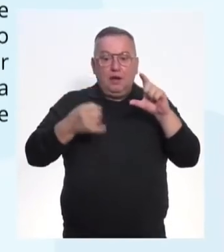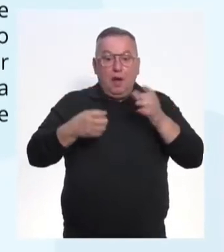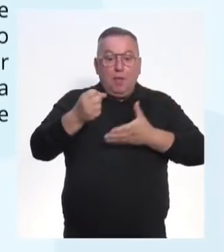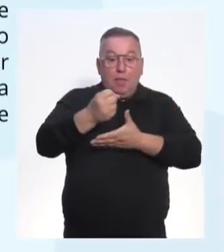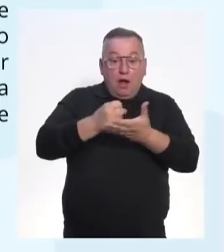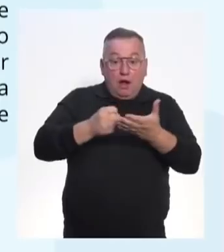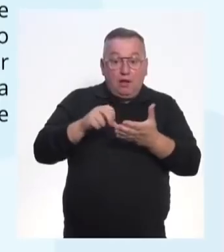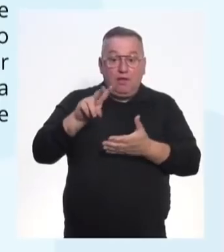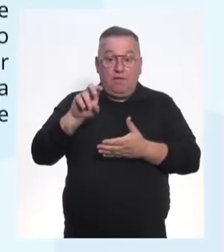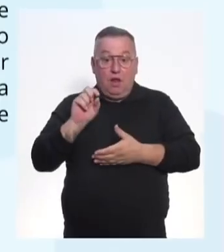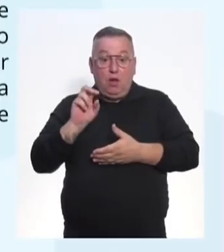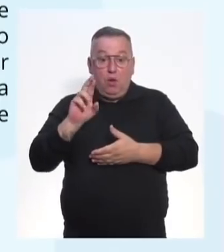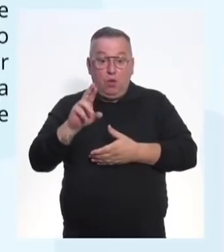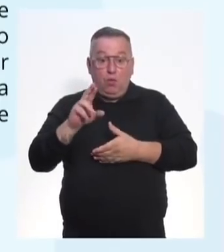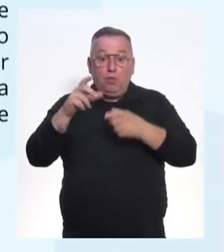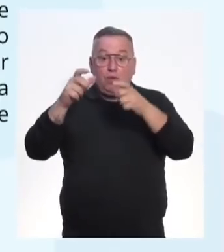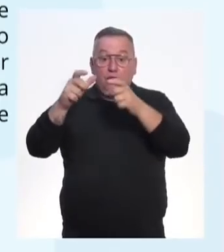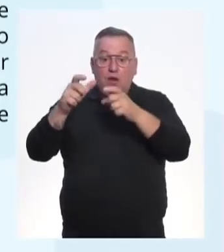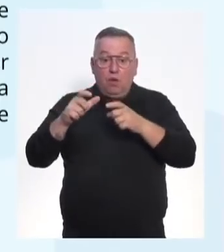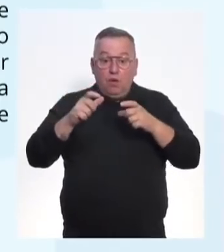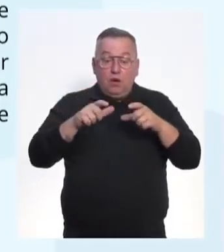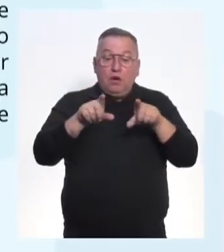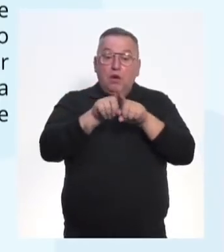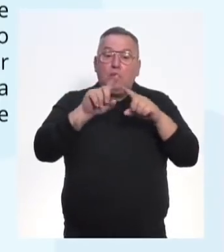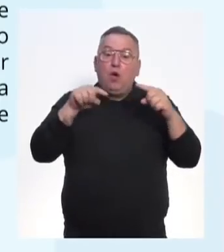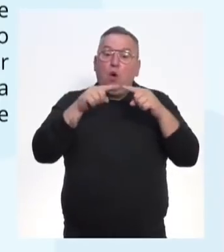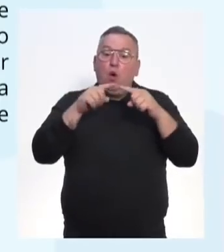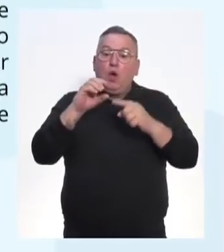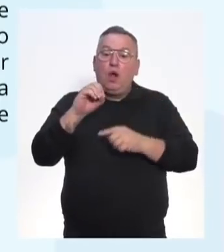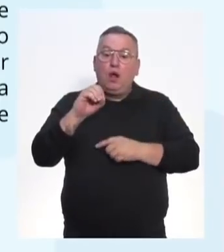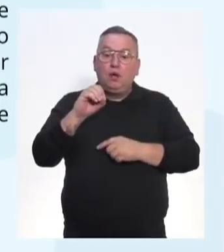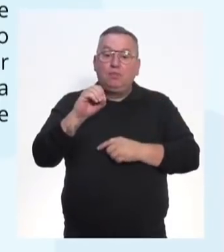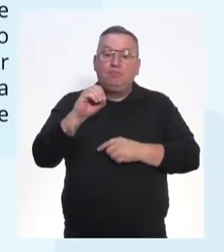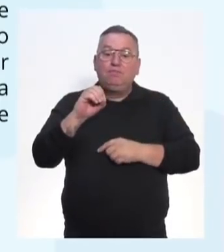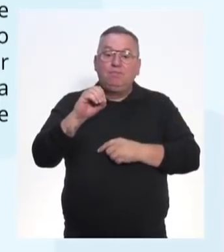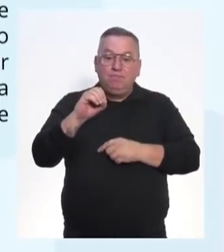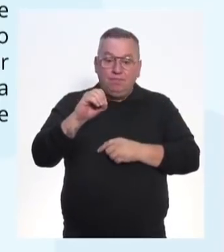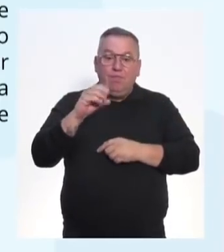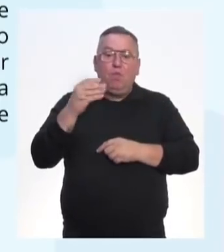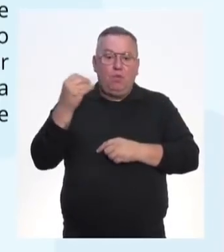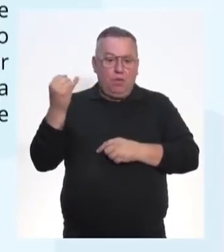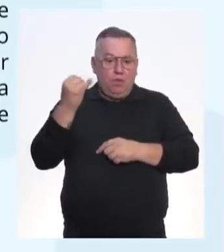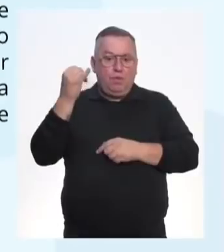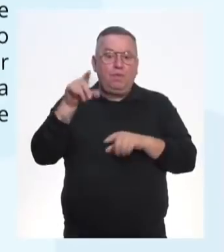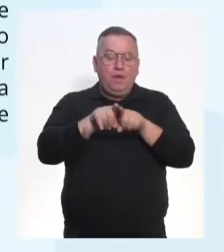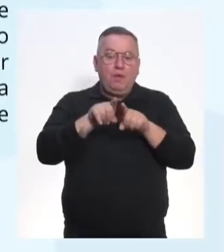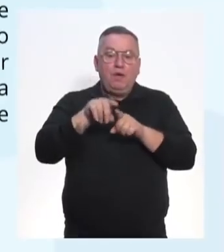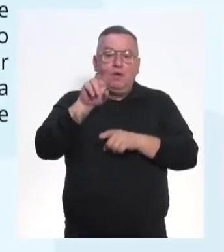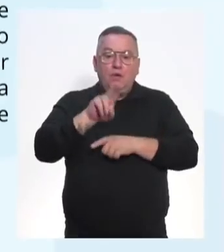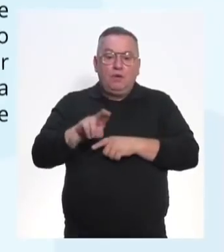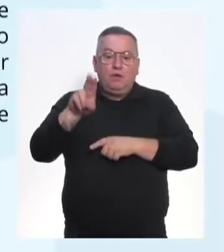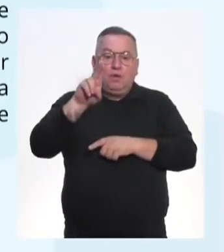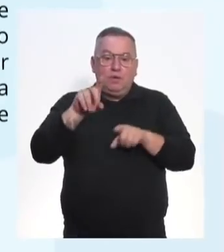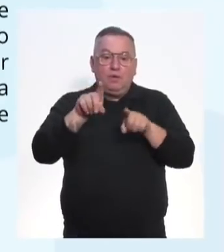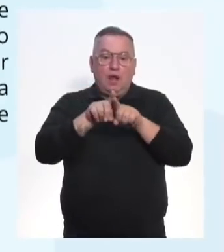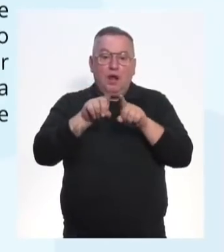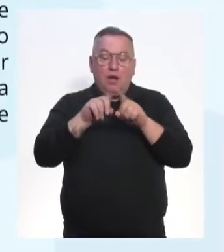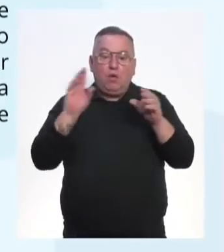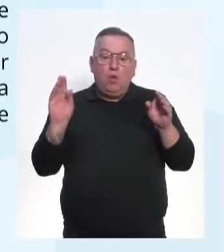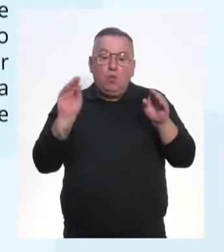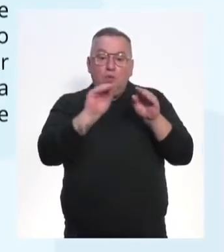características: base, valor, posição, função do zero, né, que é muito importante, a utilização inclusive